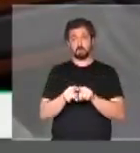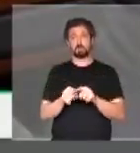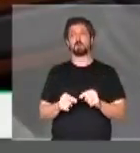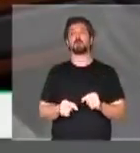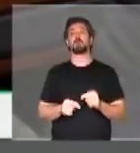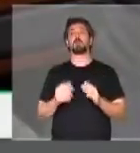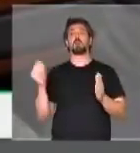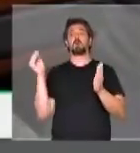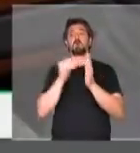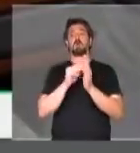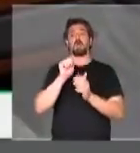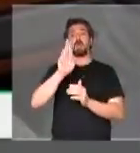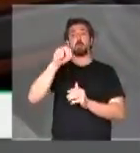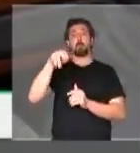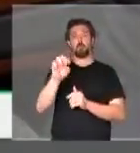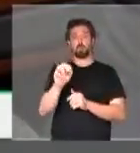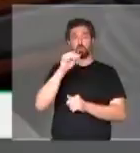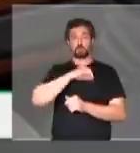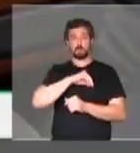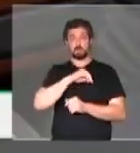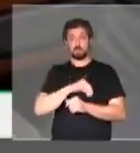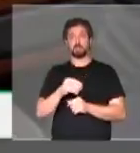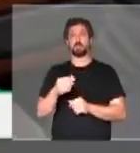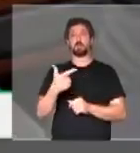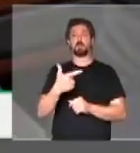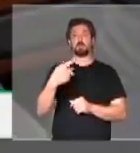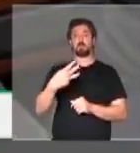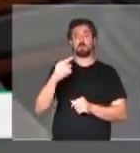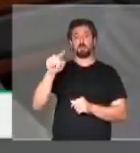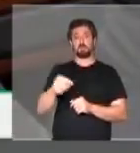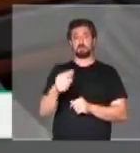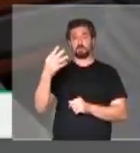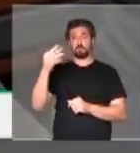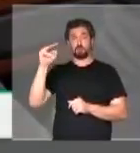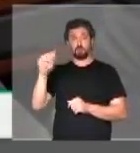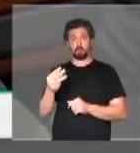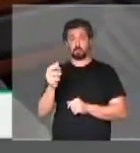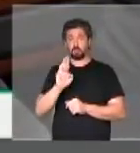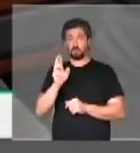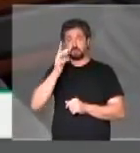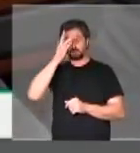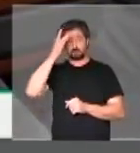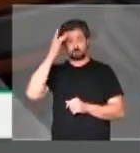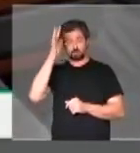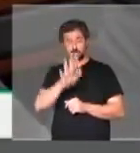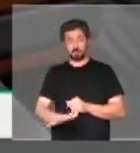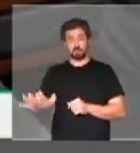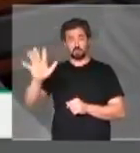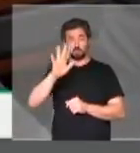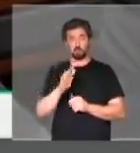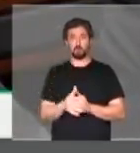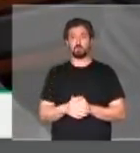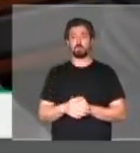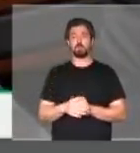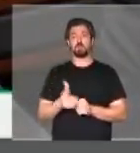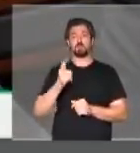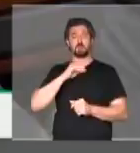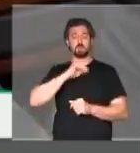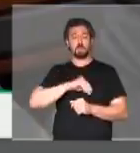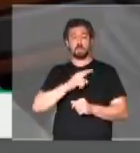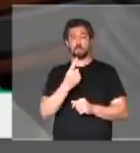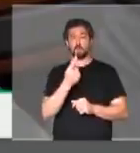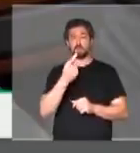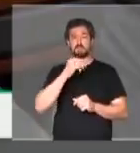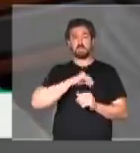inconstitucionalidade, a supressão do abono salarial para 23,4 milhões de brasileiros que ganham entre 1 e